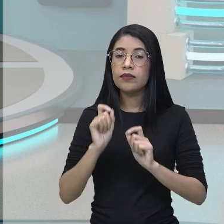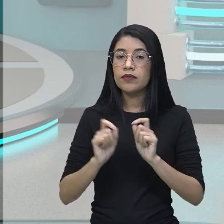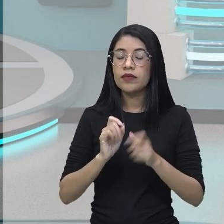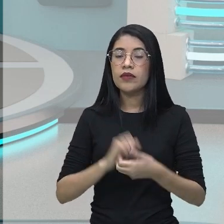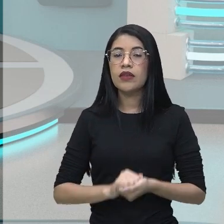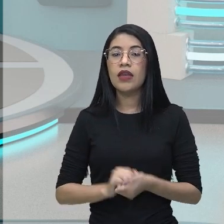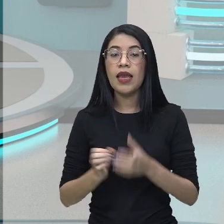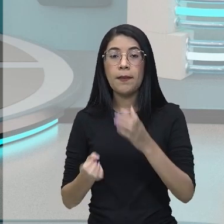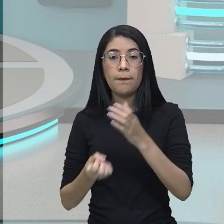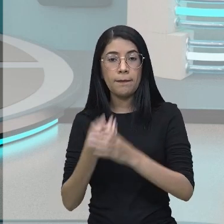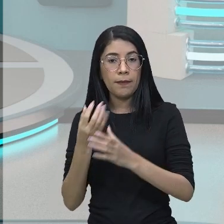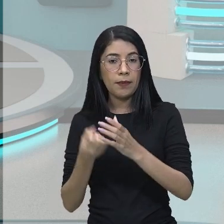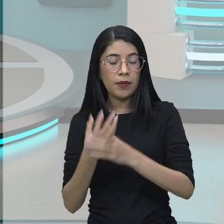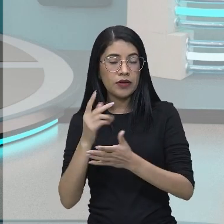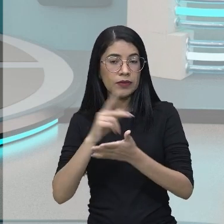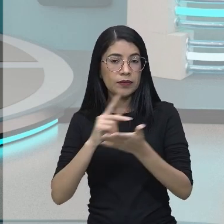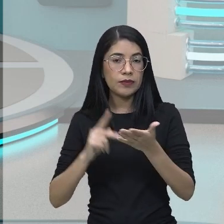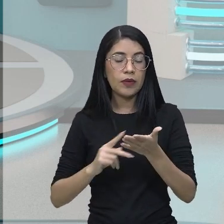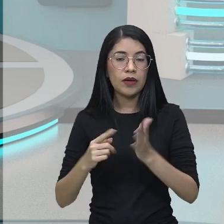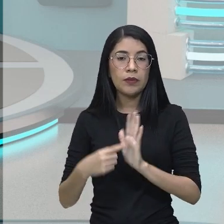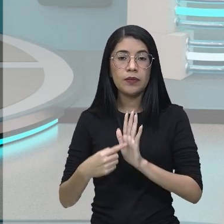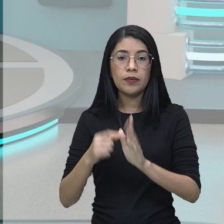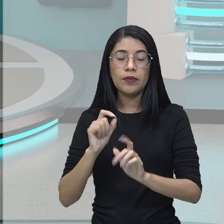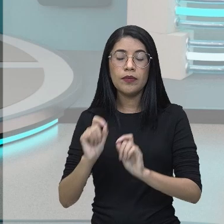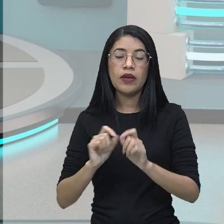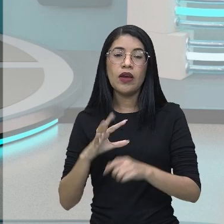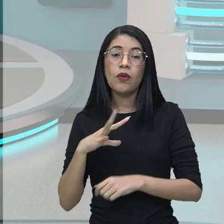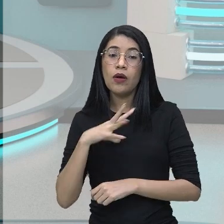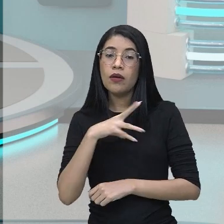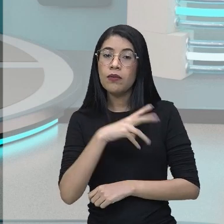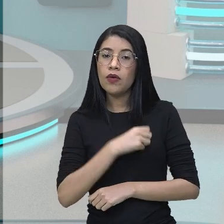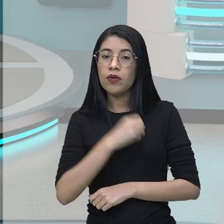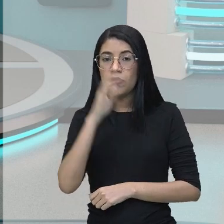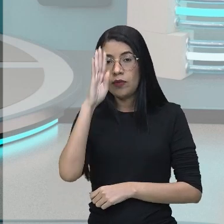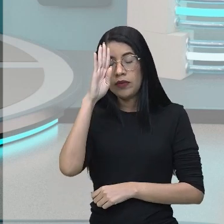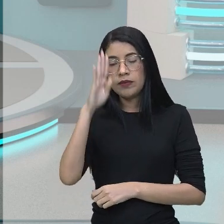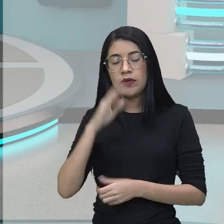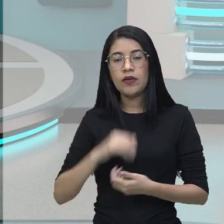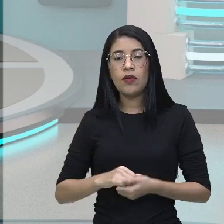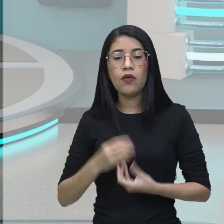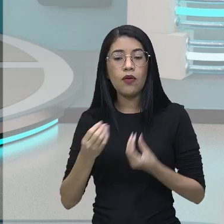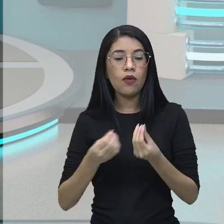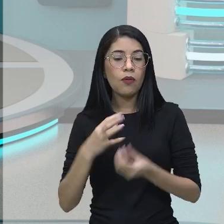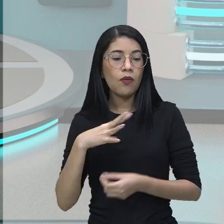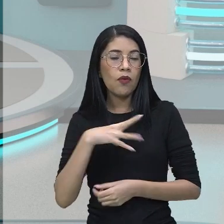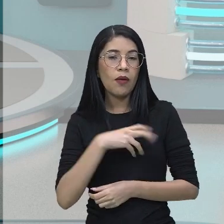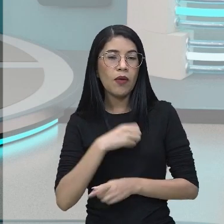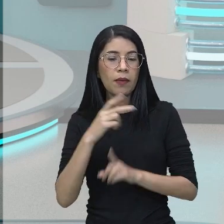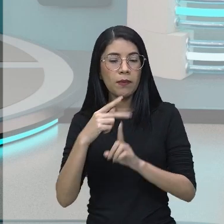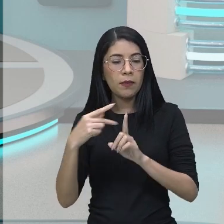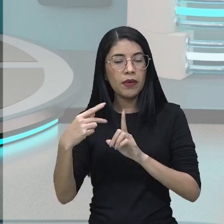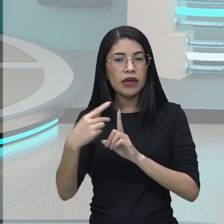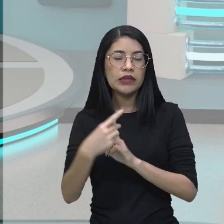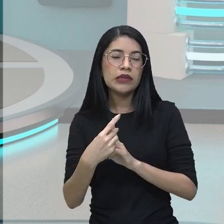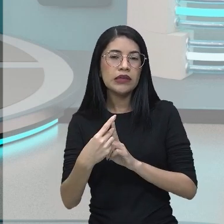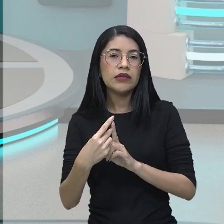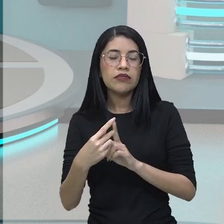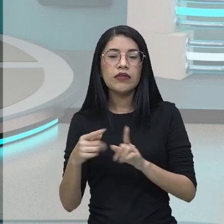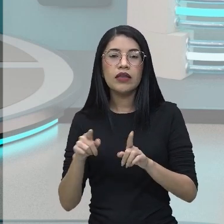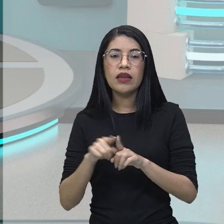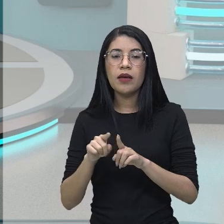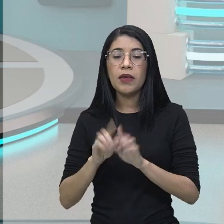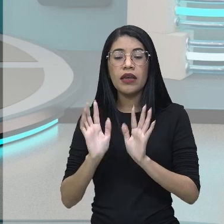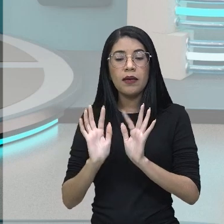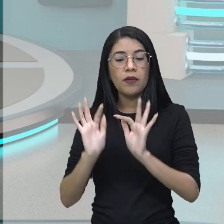produção de poemas Ele trouxe aí a questão do Amor a forma como o amor é visto esse amor que tem um